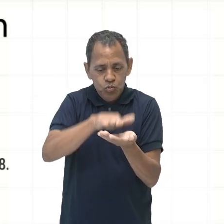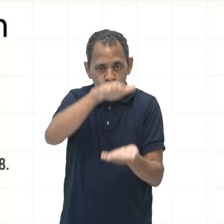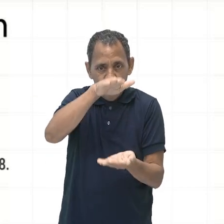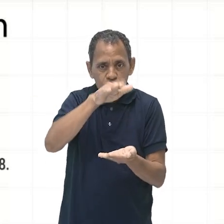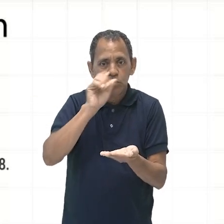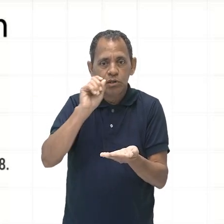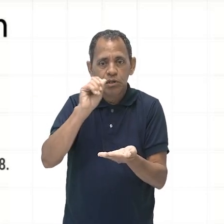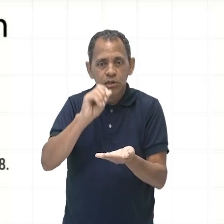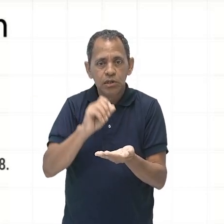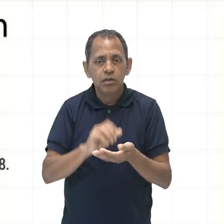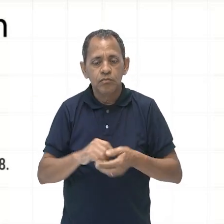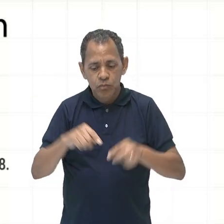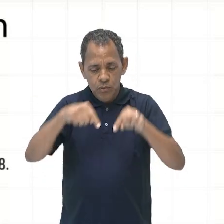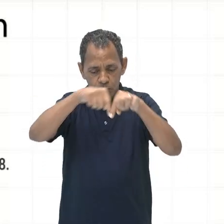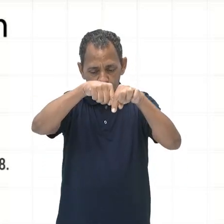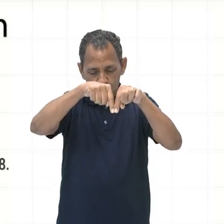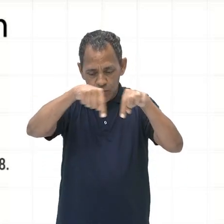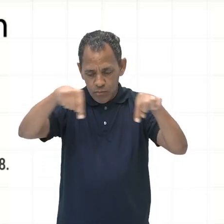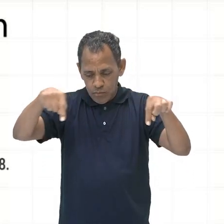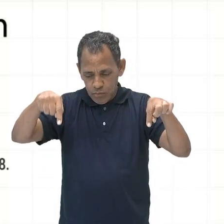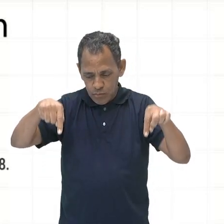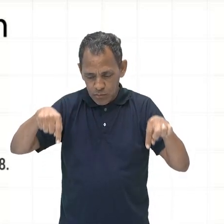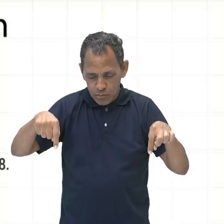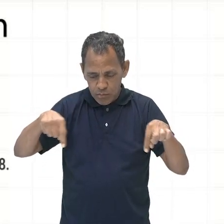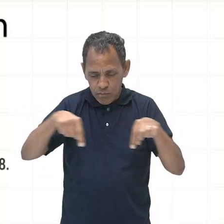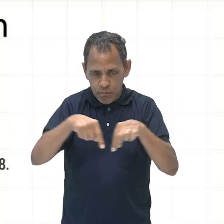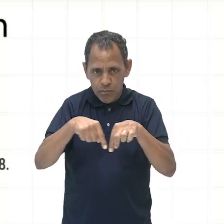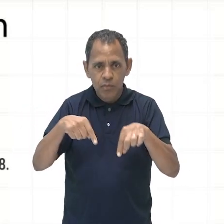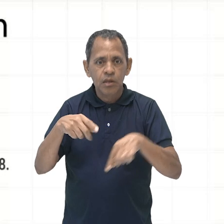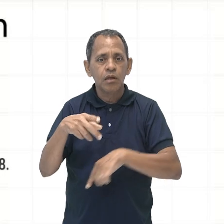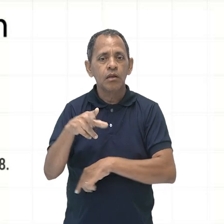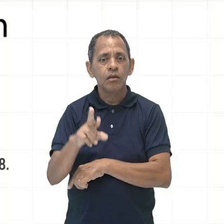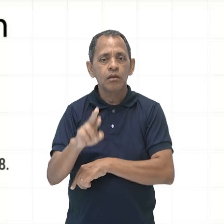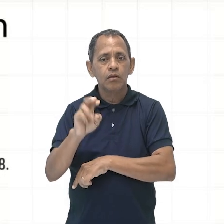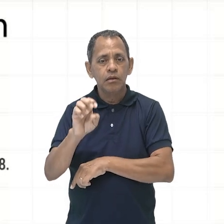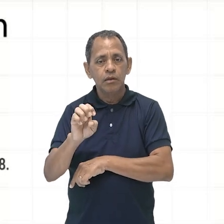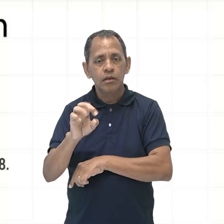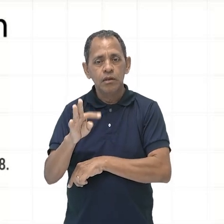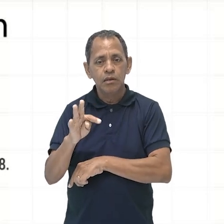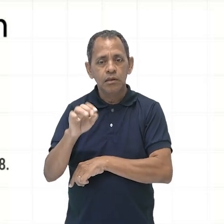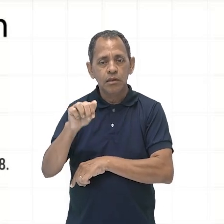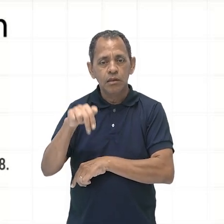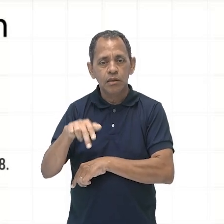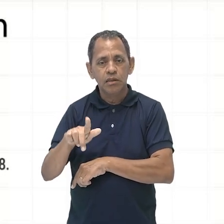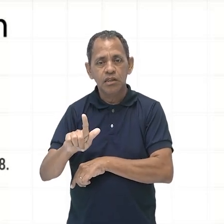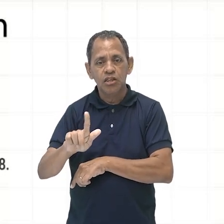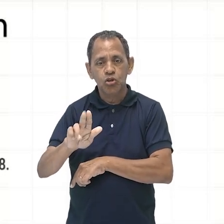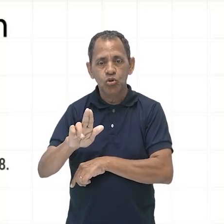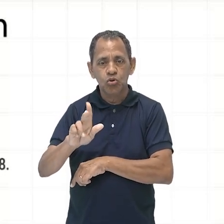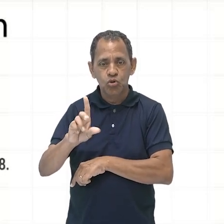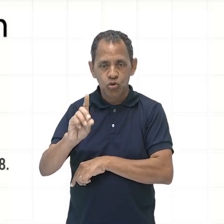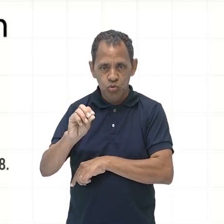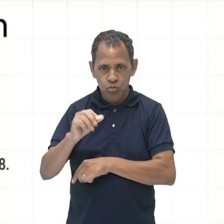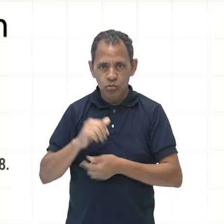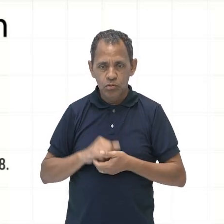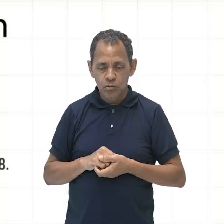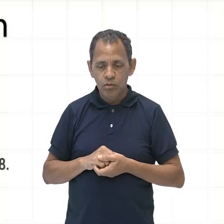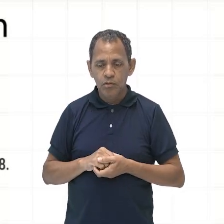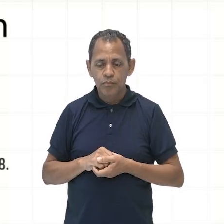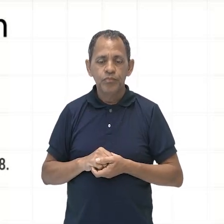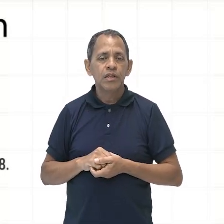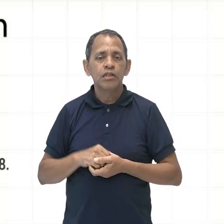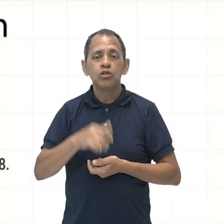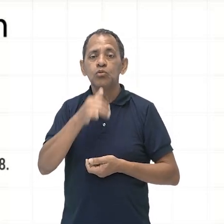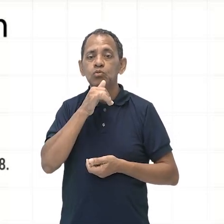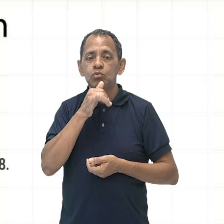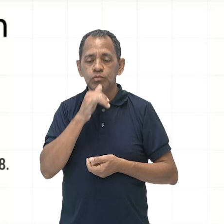baixo é um retângulo, né? E agora, por que eu sei que é um retângulo? Porque ele está dizendo que esse lado mede 3